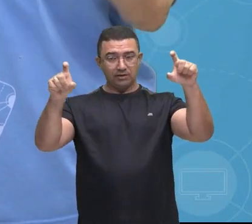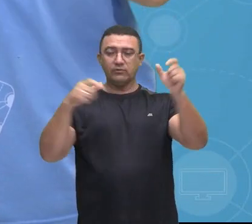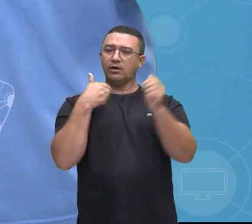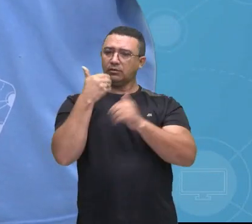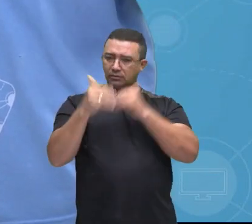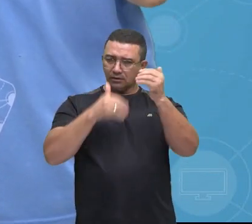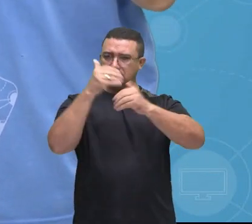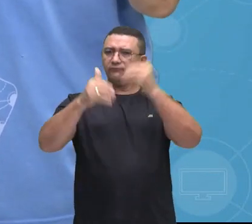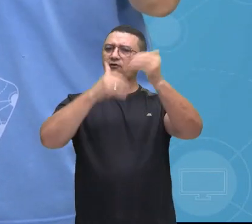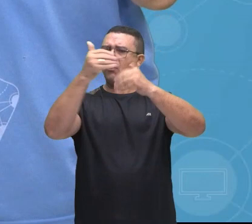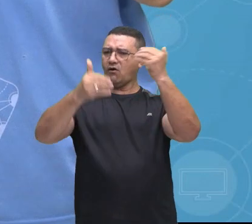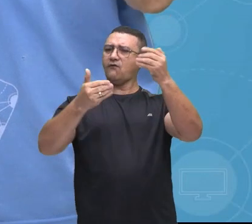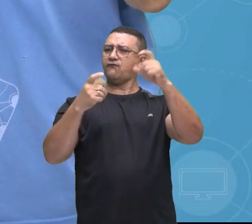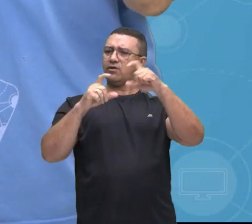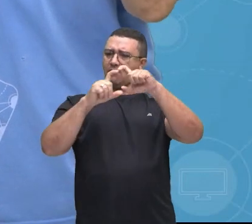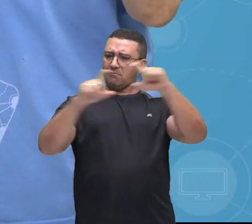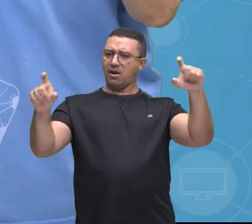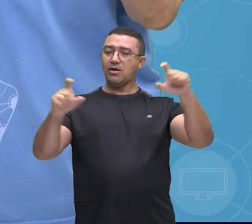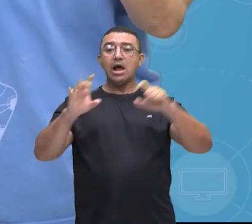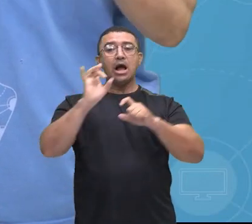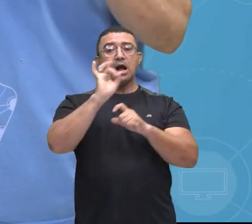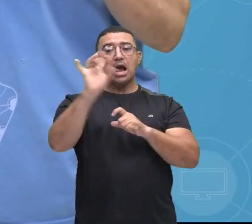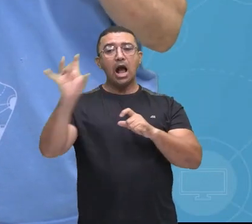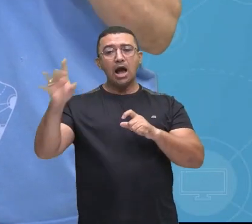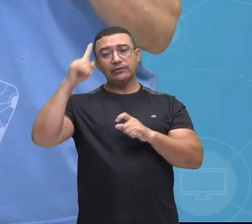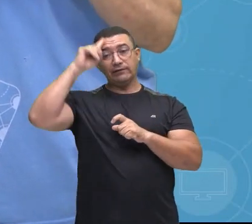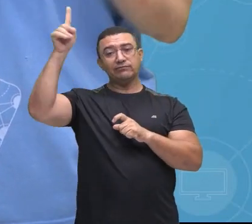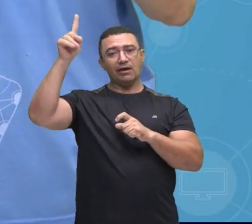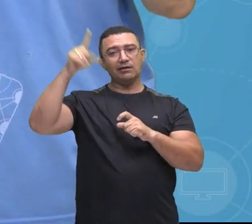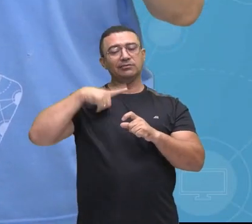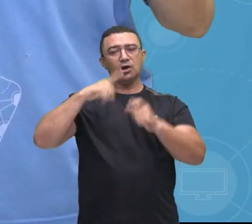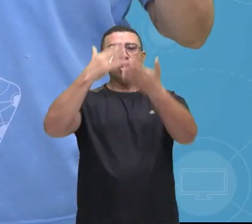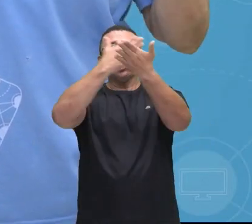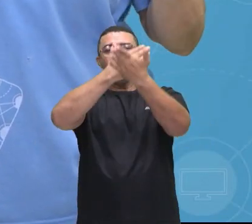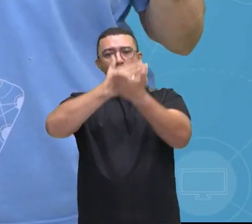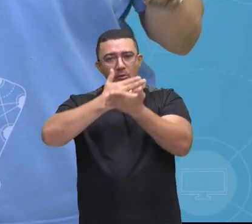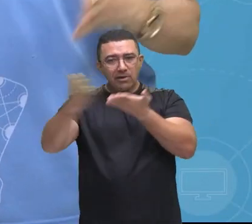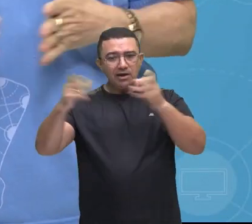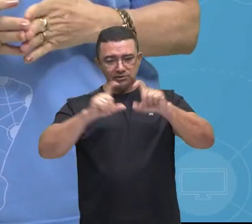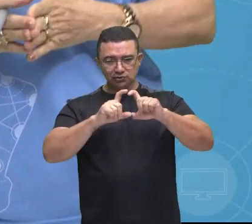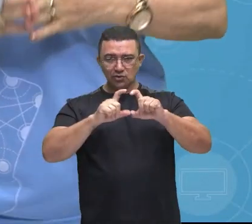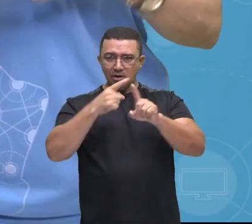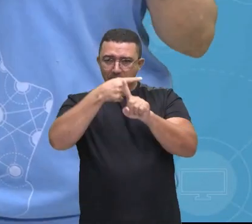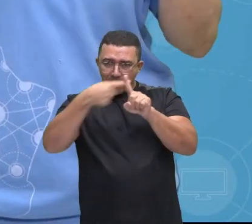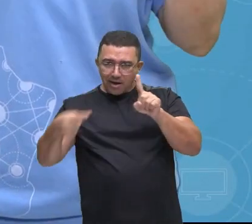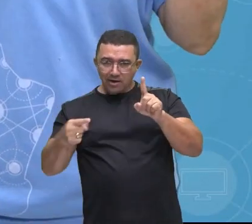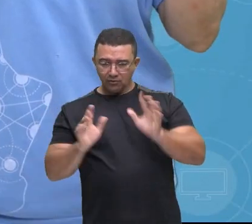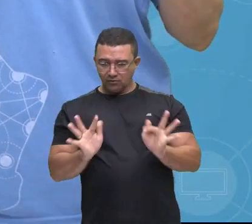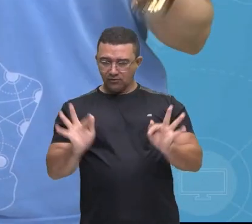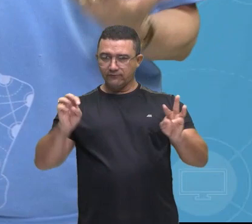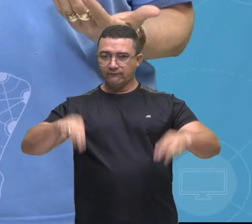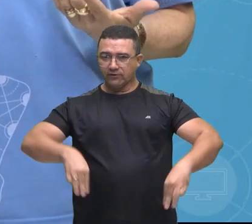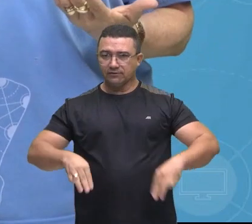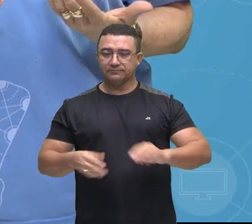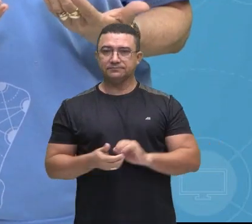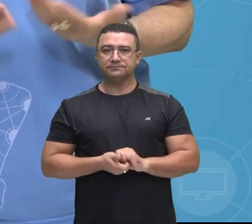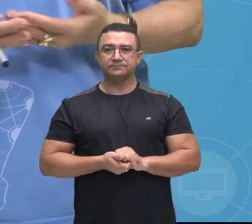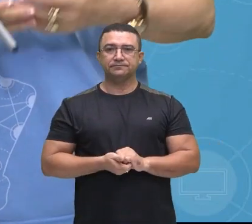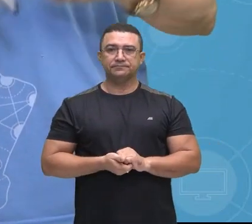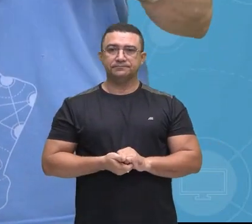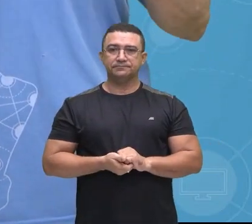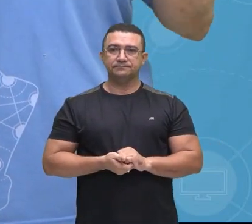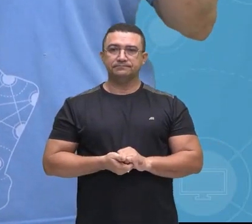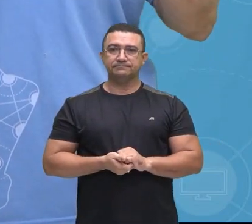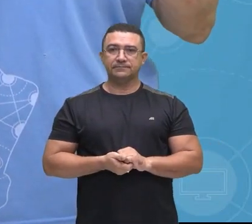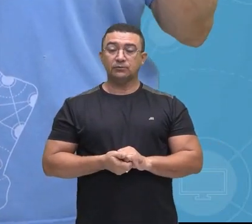uma ideia e cada ideia tem o seu início, o seu meio e o seu fim. E é concluída ali no parágrafo. De modo